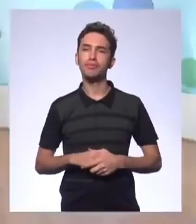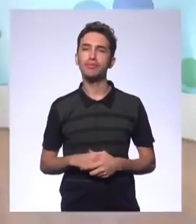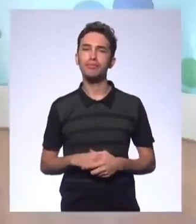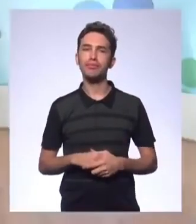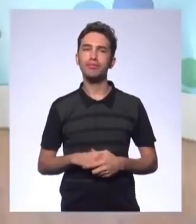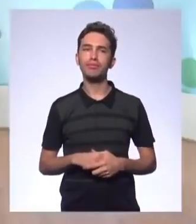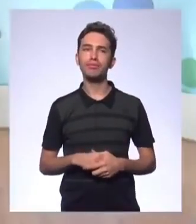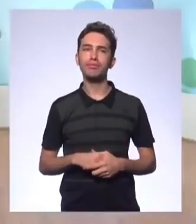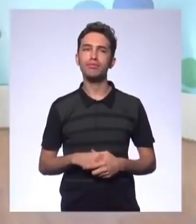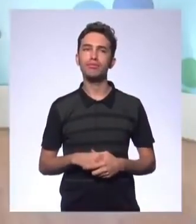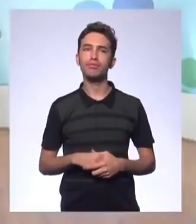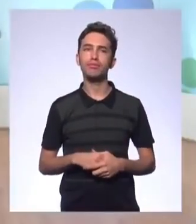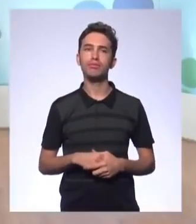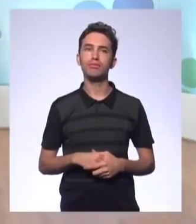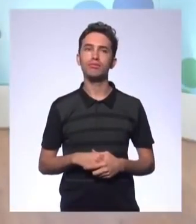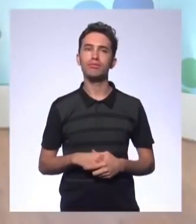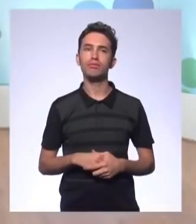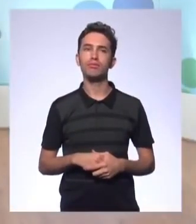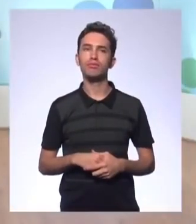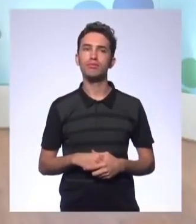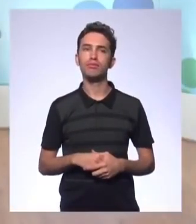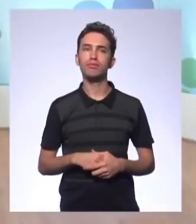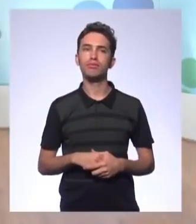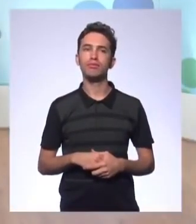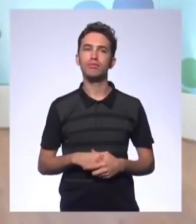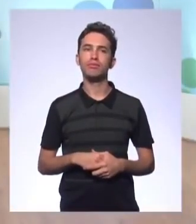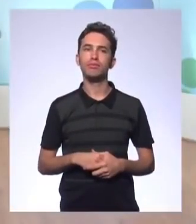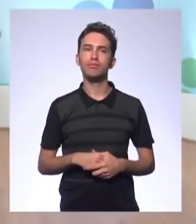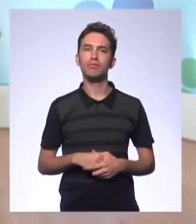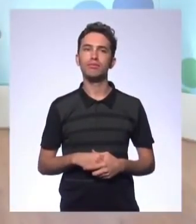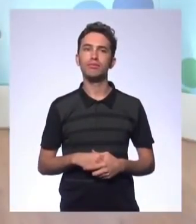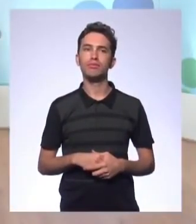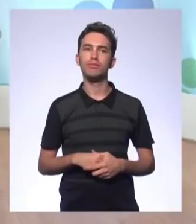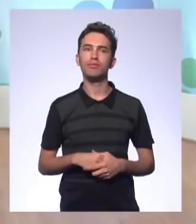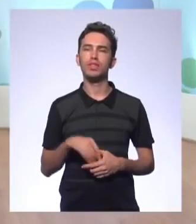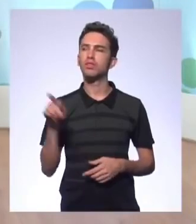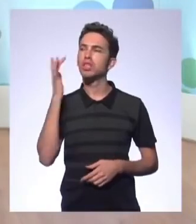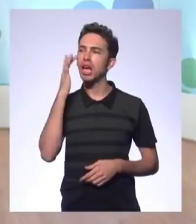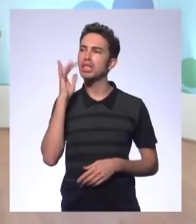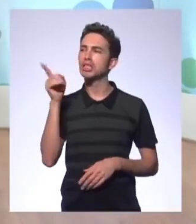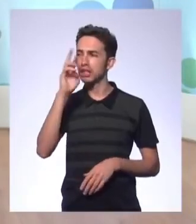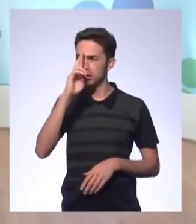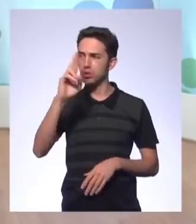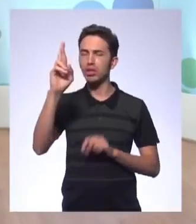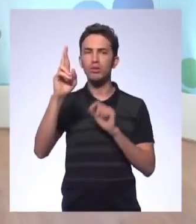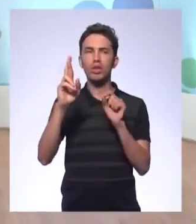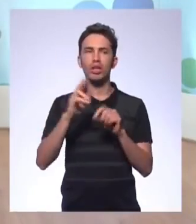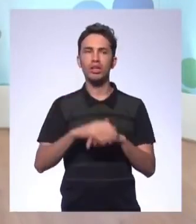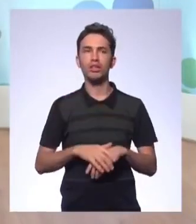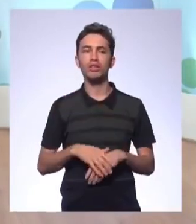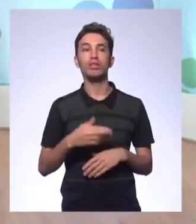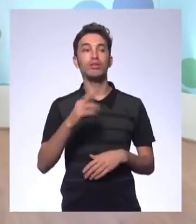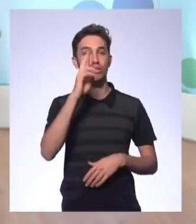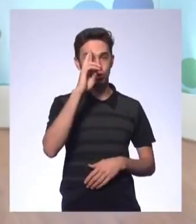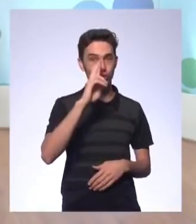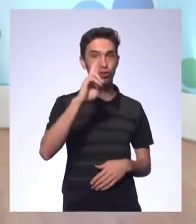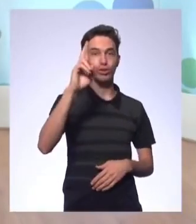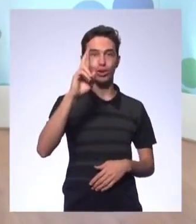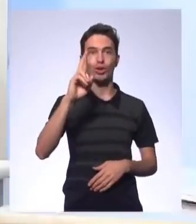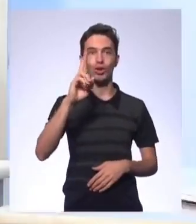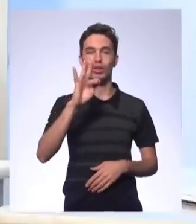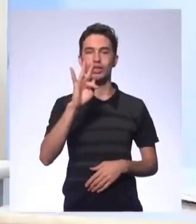Esse feudo, Quem você acha que mandava? os senhores feudais? Os senhores